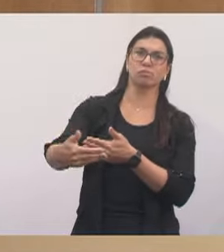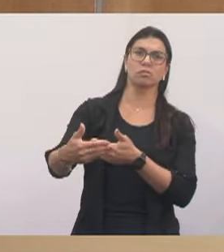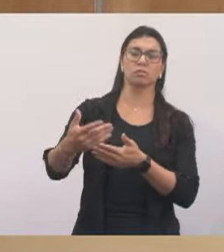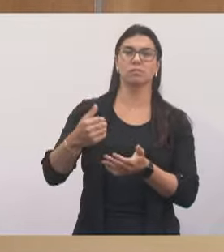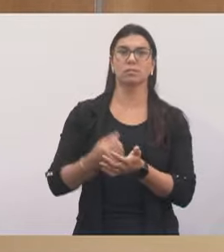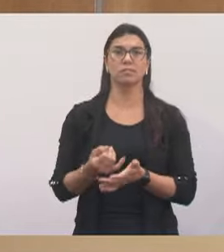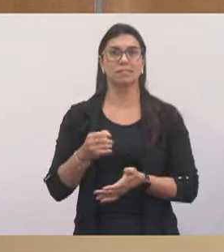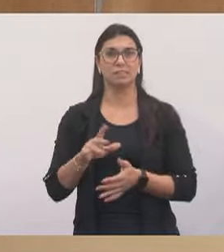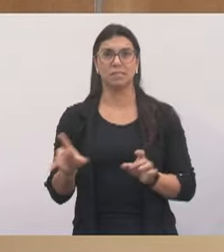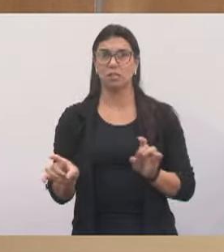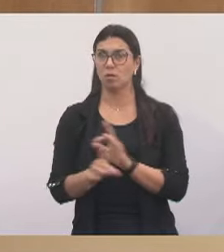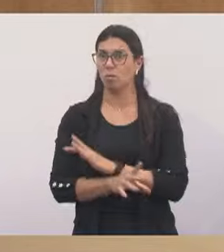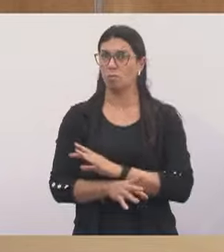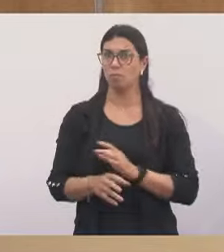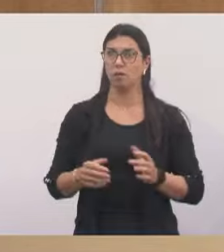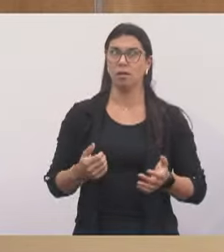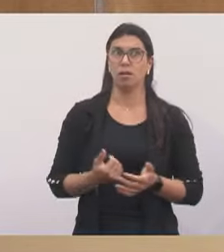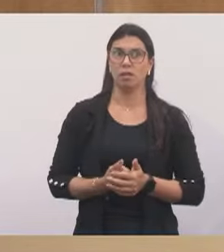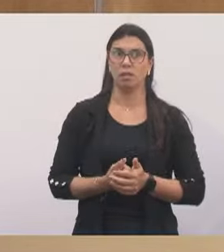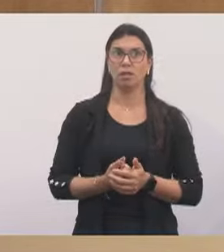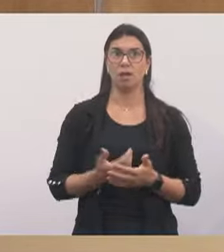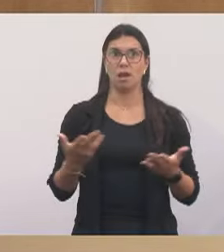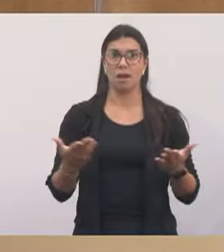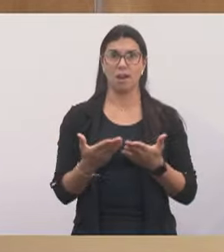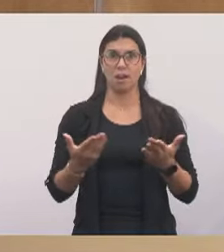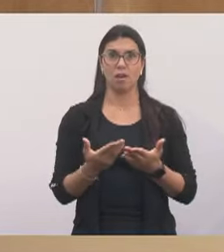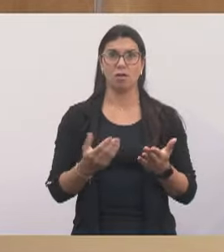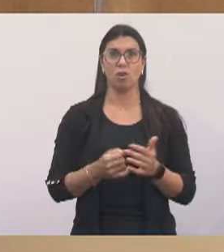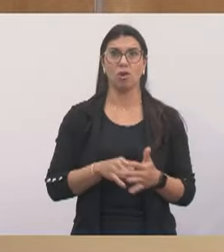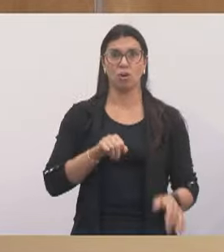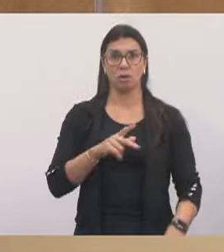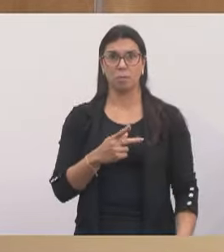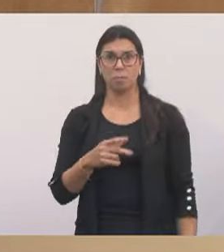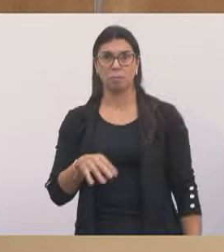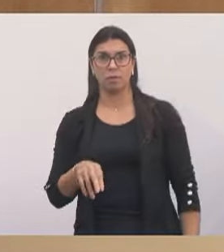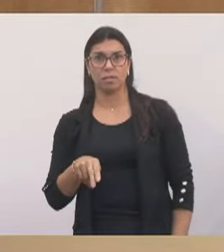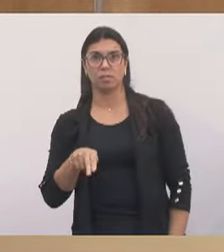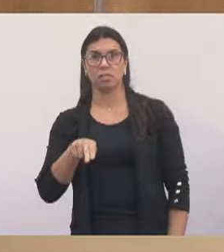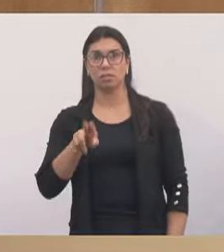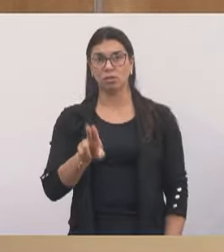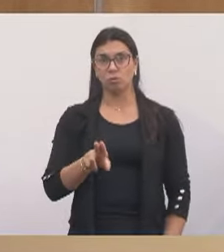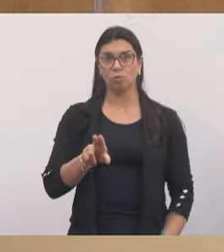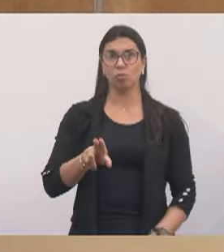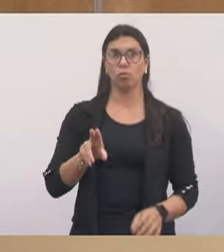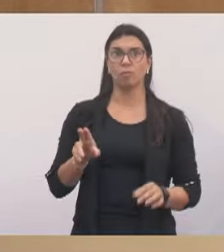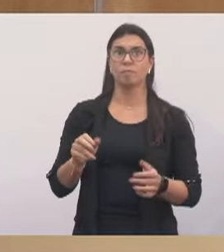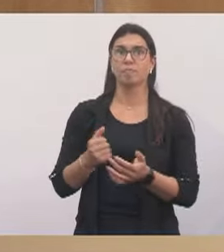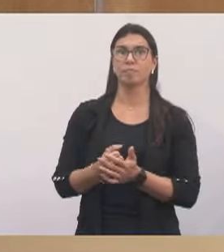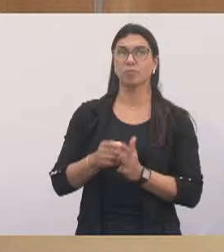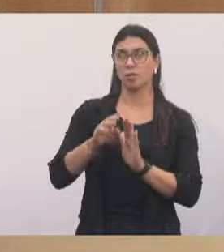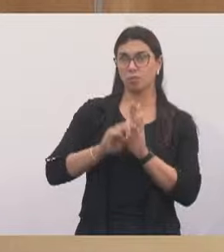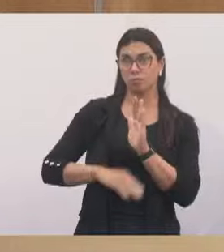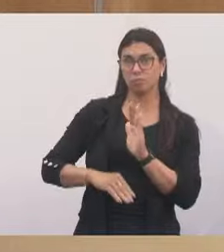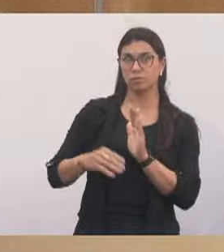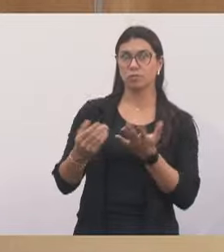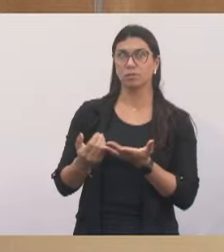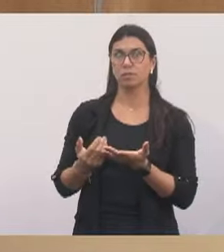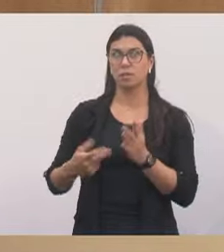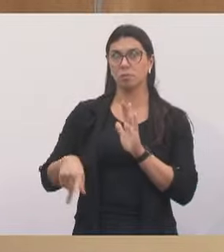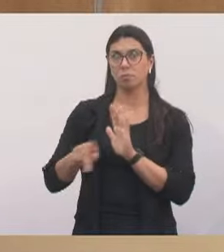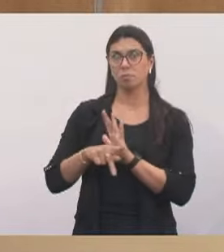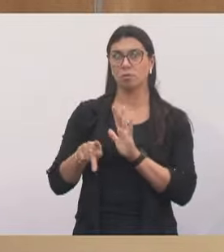estancar essa dívida, esse tributo IPTU sobre os campos, que é caro, a gente já sabe o resultado, né? A